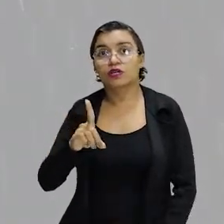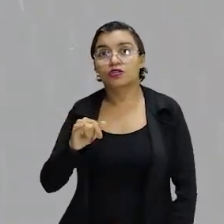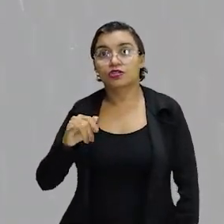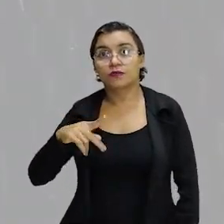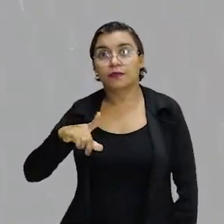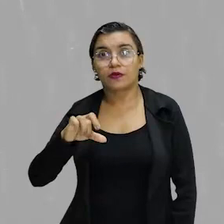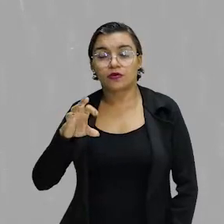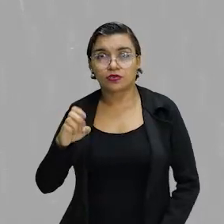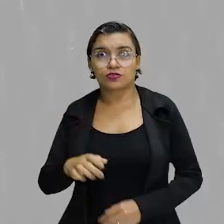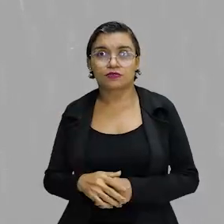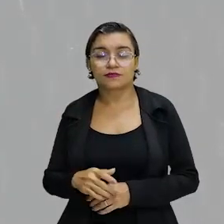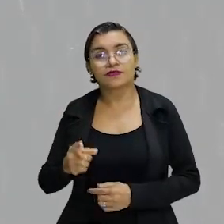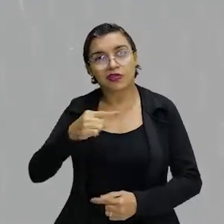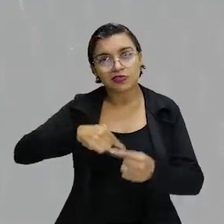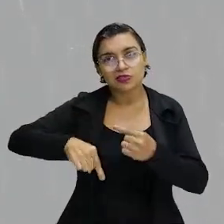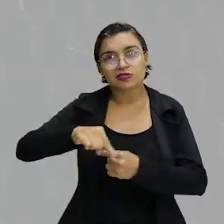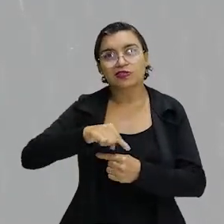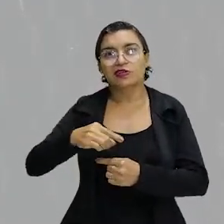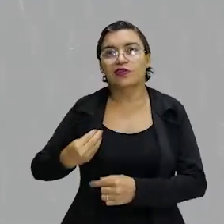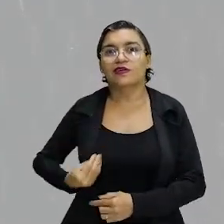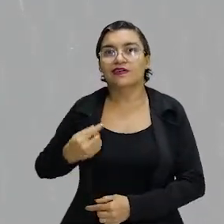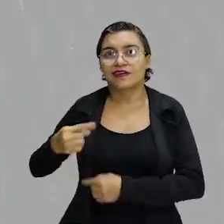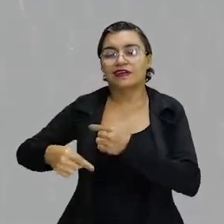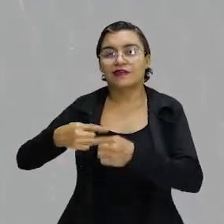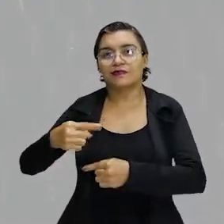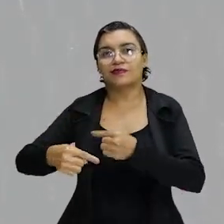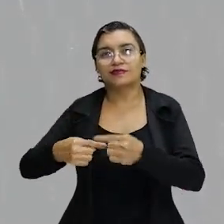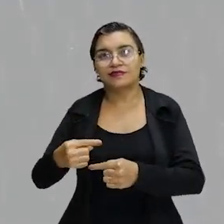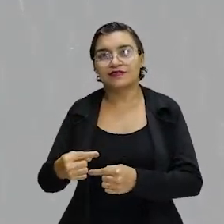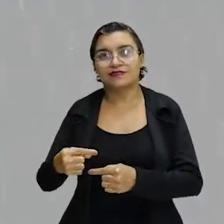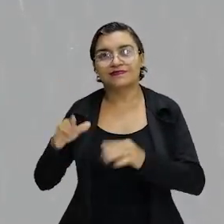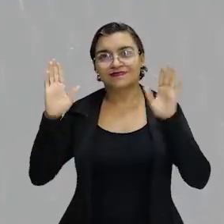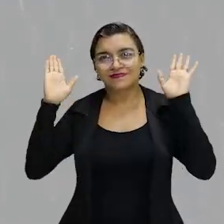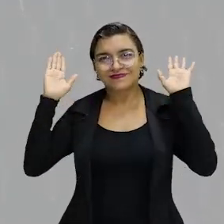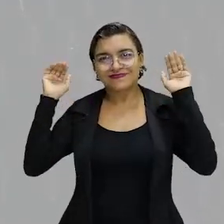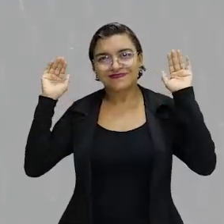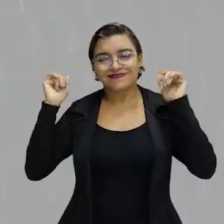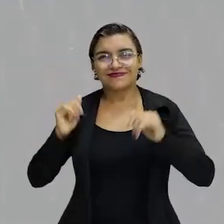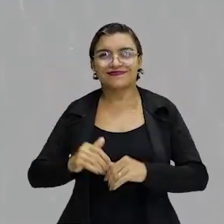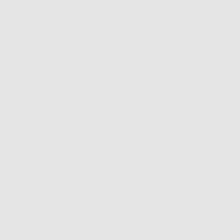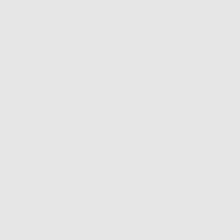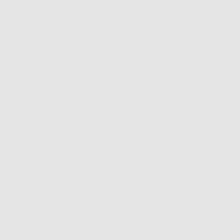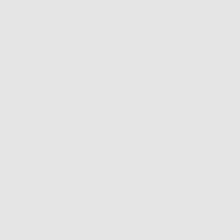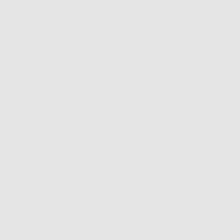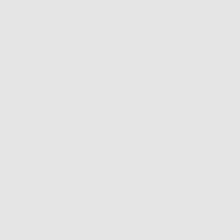foi nossa aula sobre ciclos reprodutivos. Espero vocês na próxima. Até mais. Tchau, tchau.